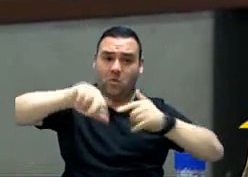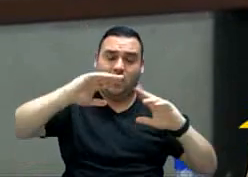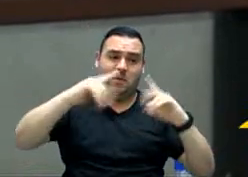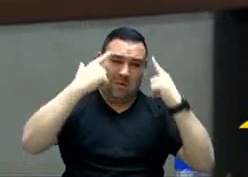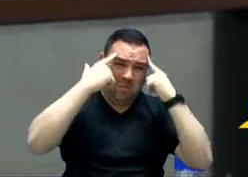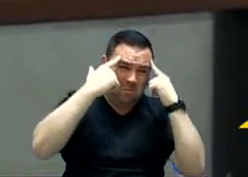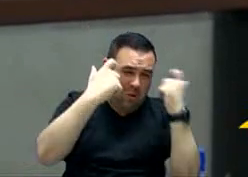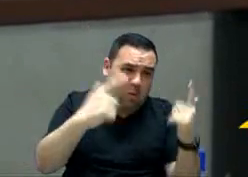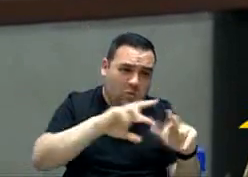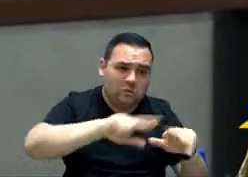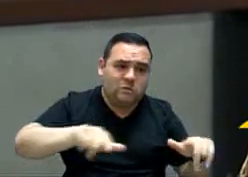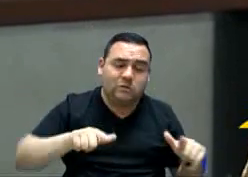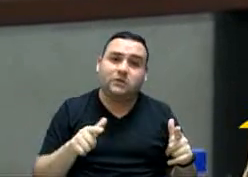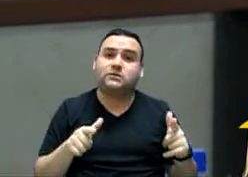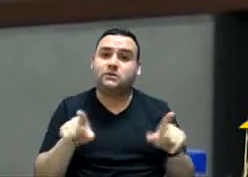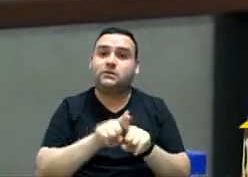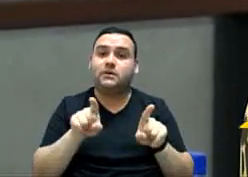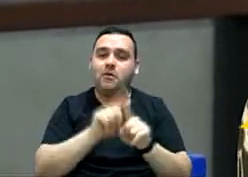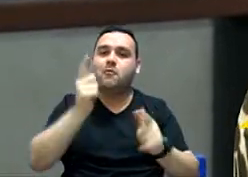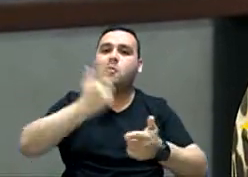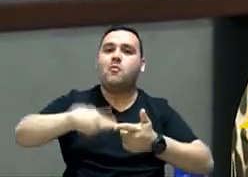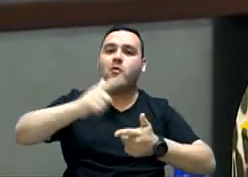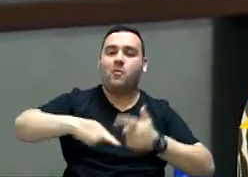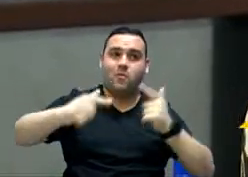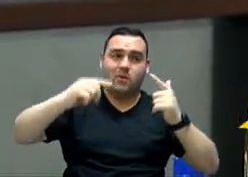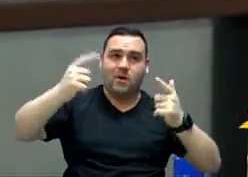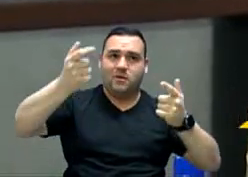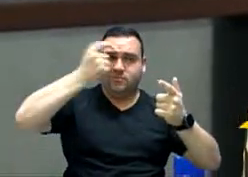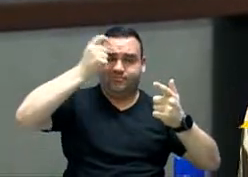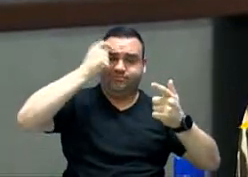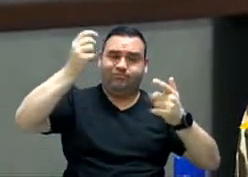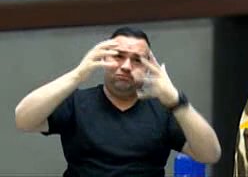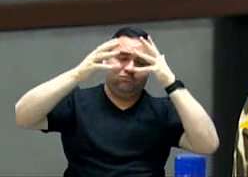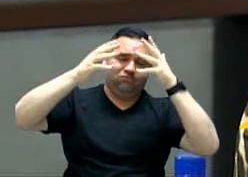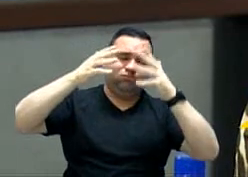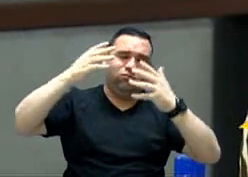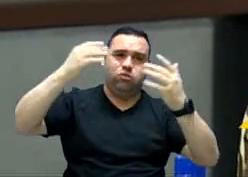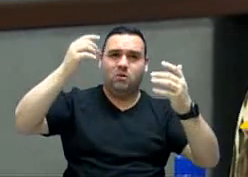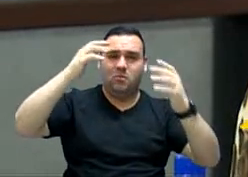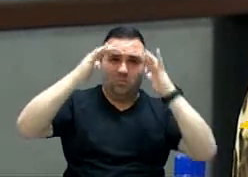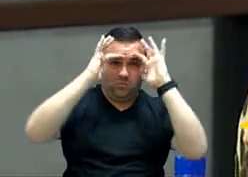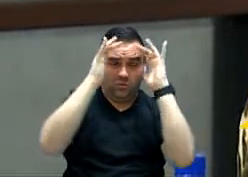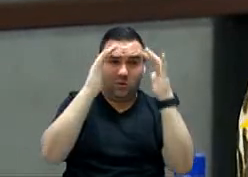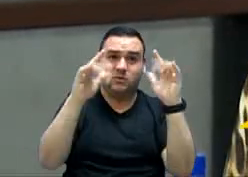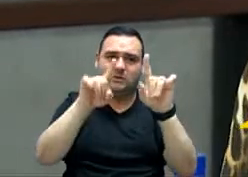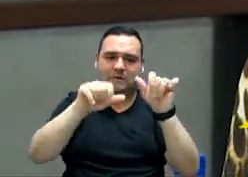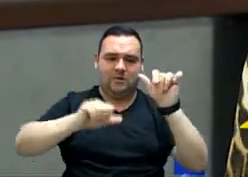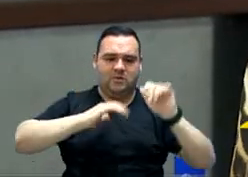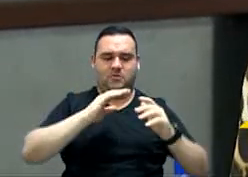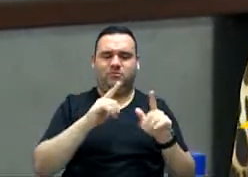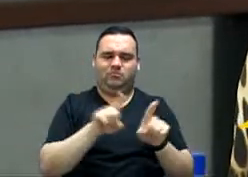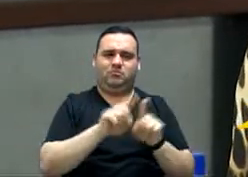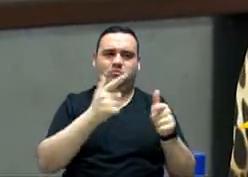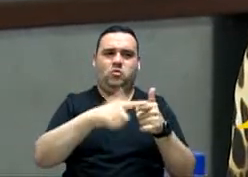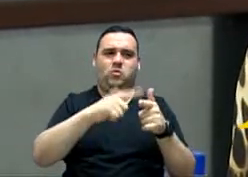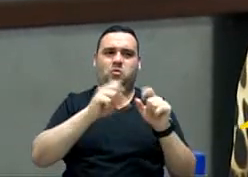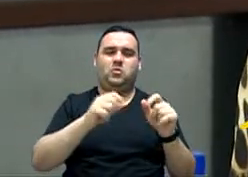das violações, sobre os problemas psicológicos e transtornos que vai trazer para a vida